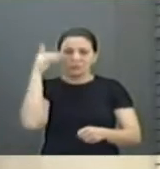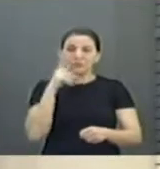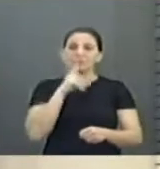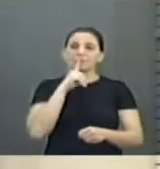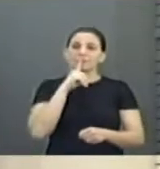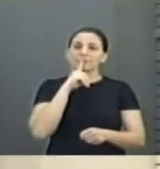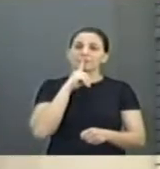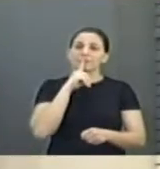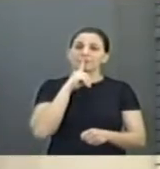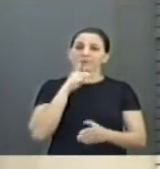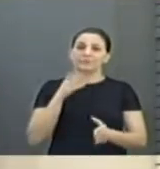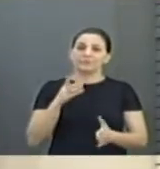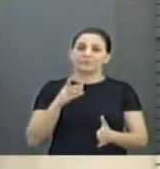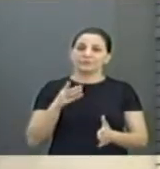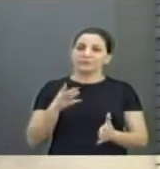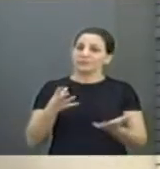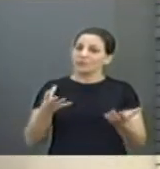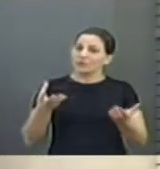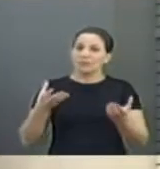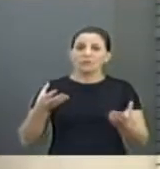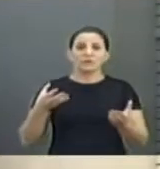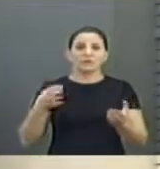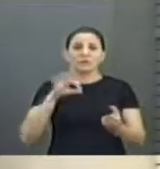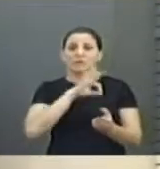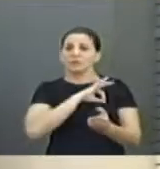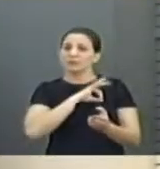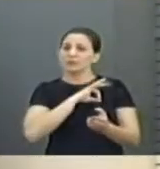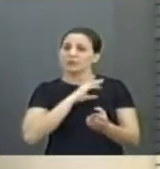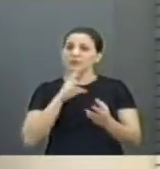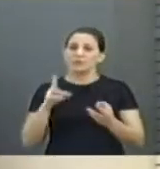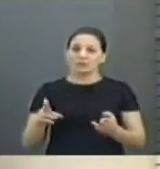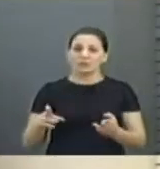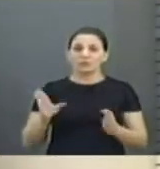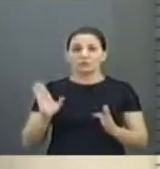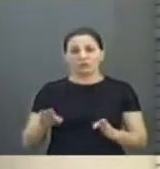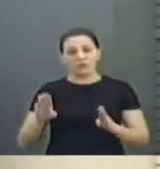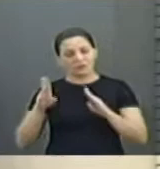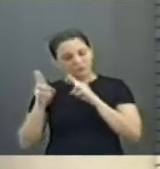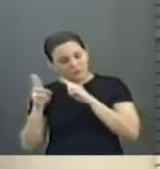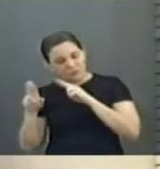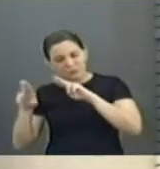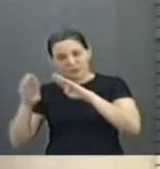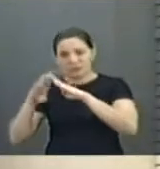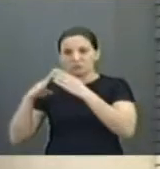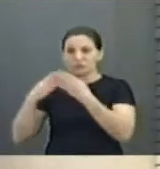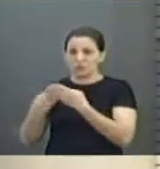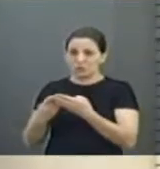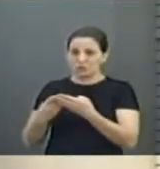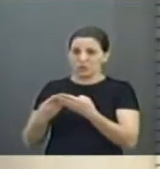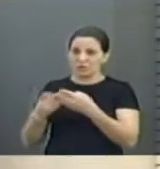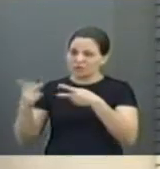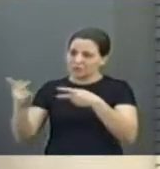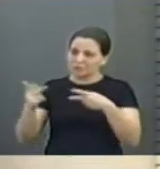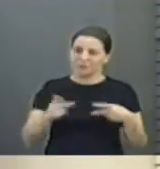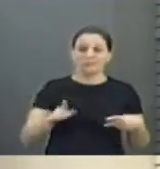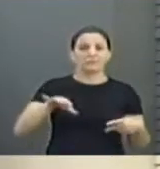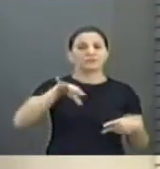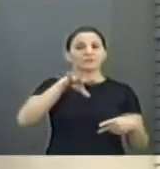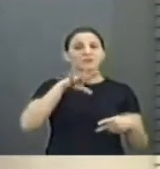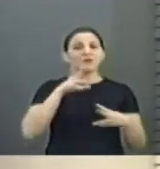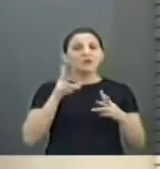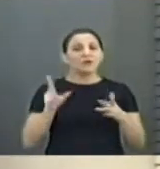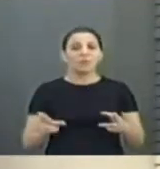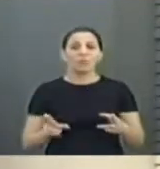Eu não queria estar na pele de nenhum policial desse. Eu já dormi em escola e eu sei como eles seriam recebidos. E